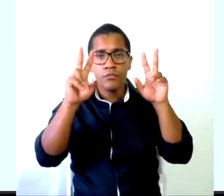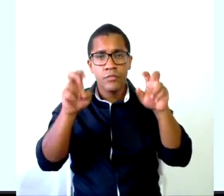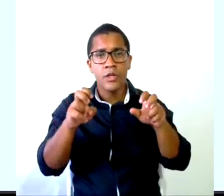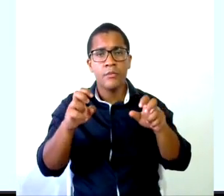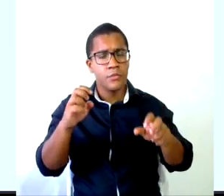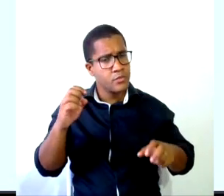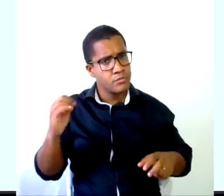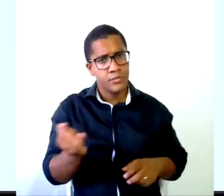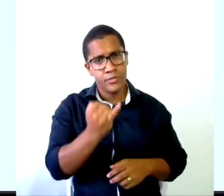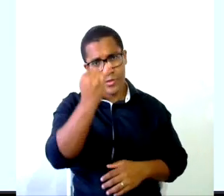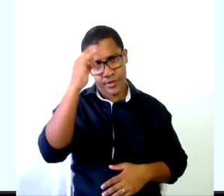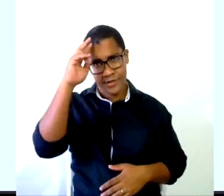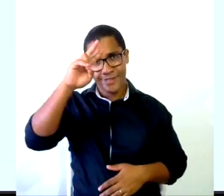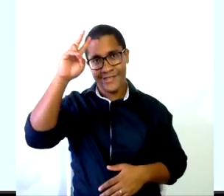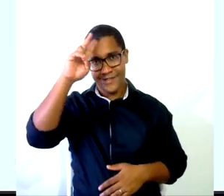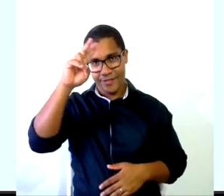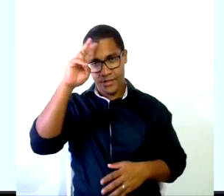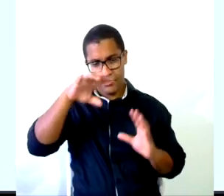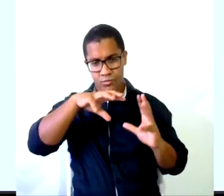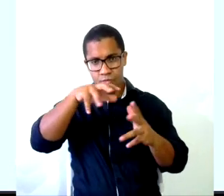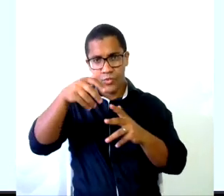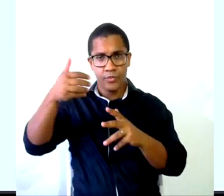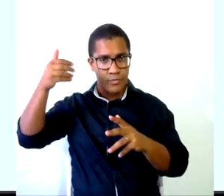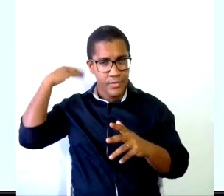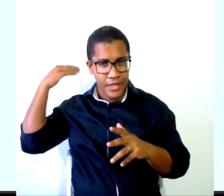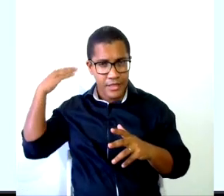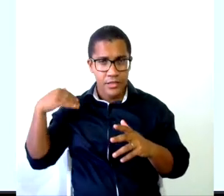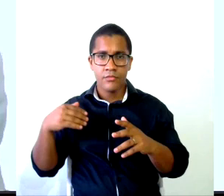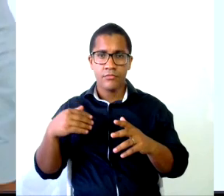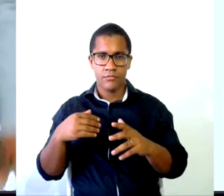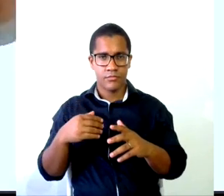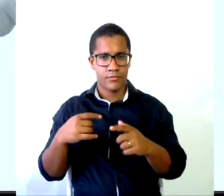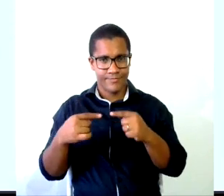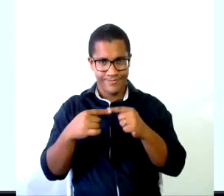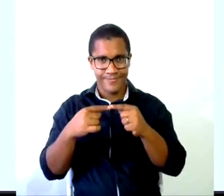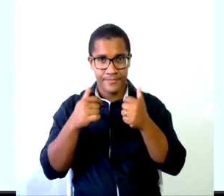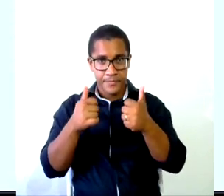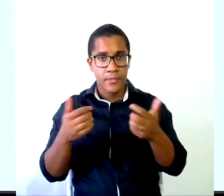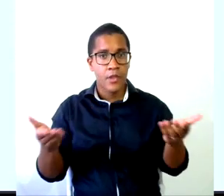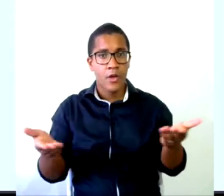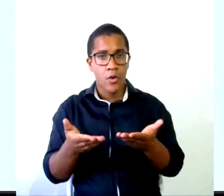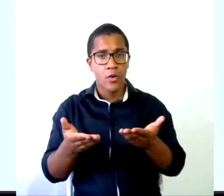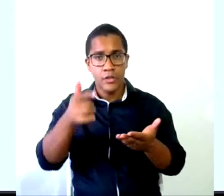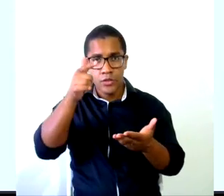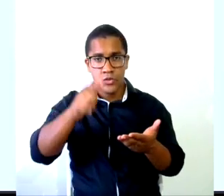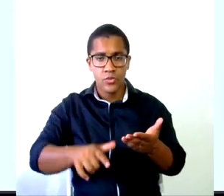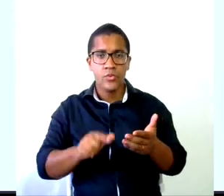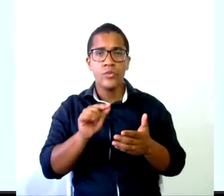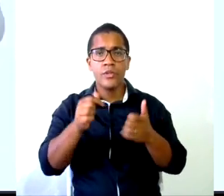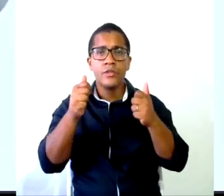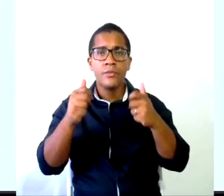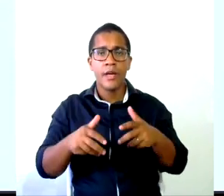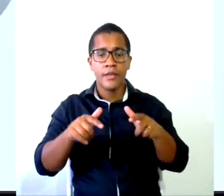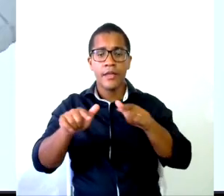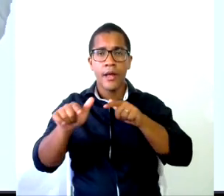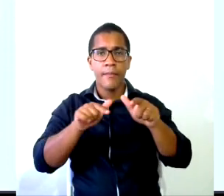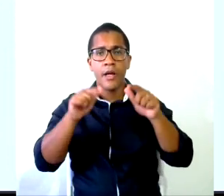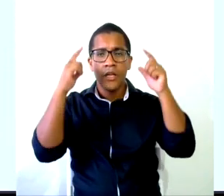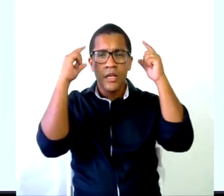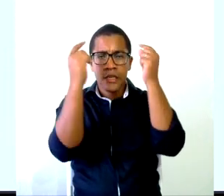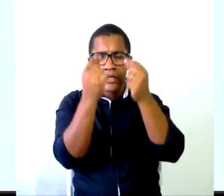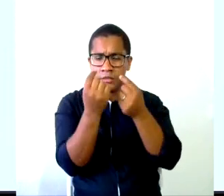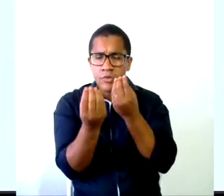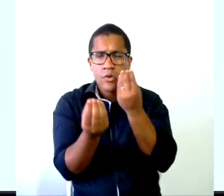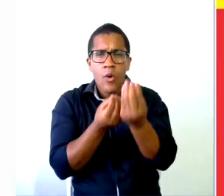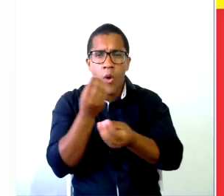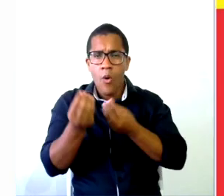discussão histórica sobre o mundo antigo. Então, vamos lá. O trabalho na Grécia. Como era o